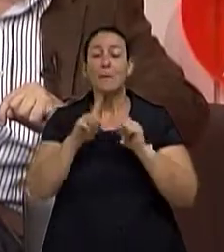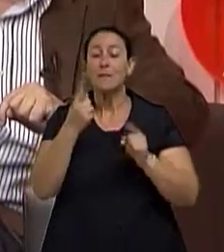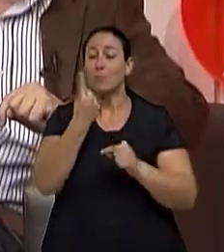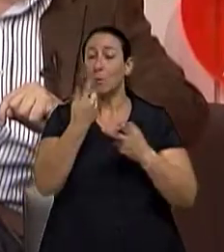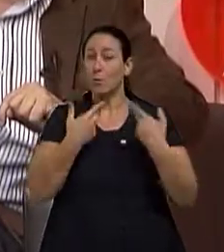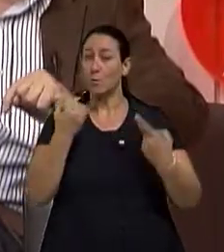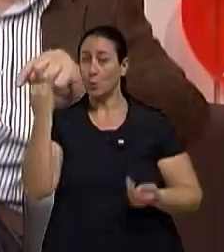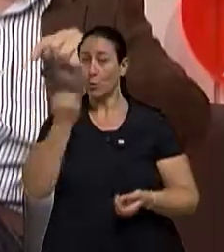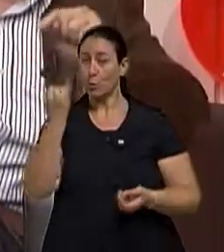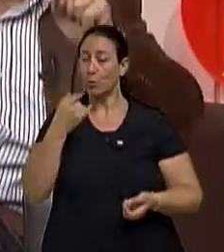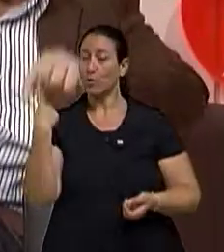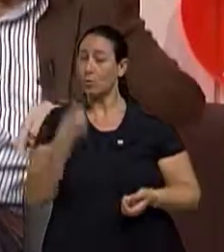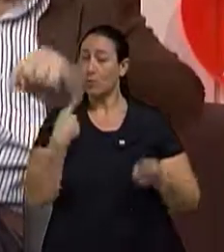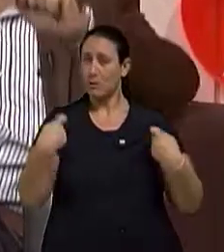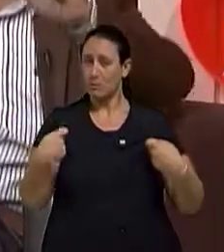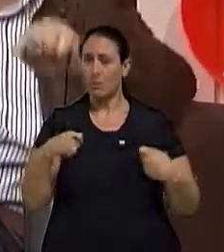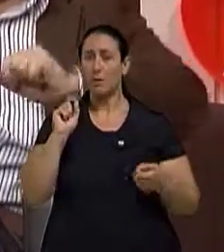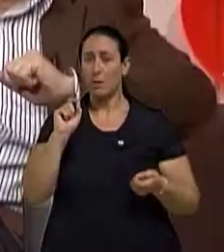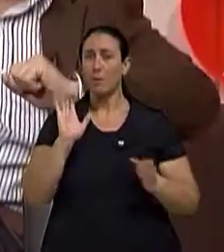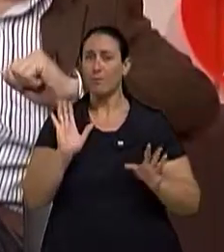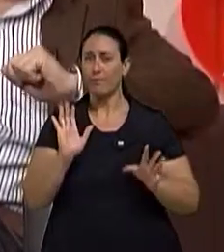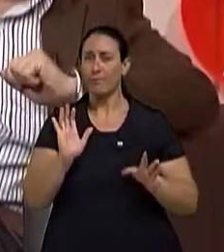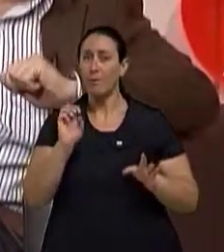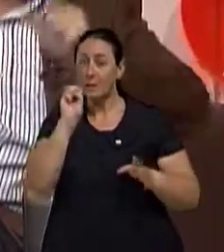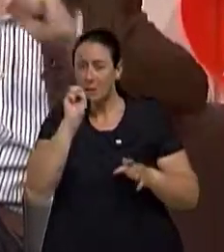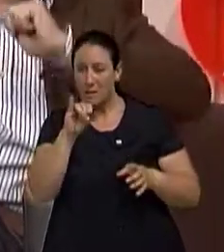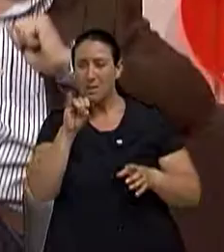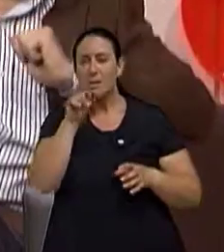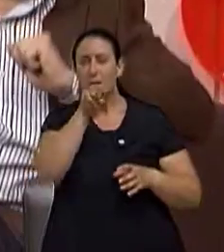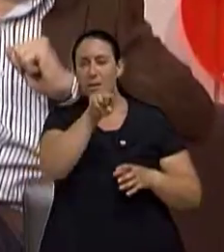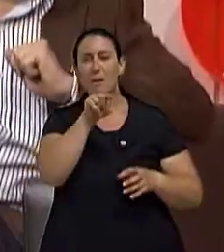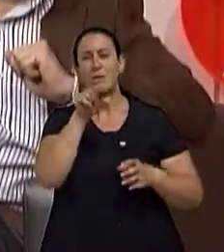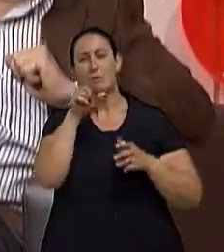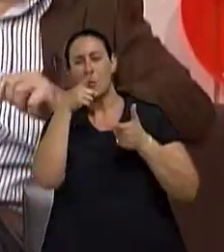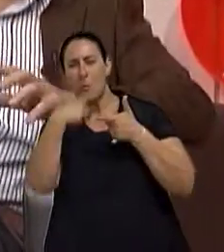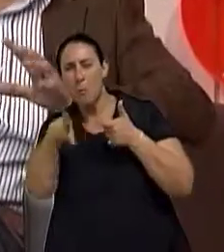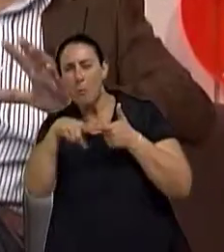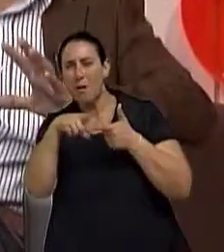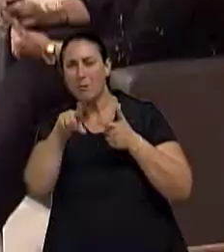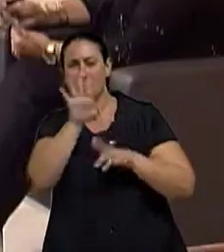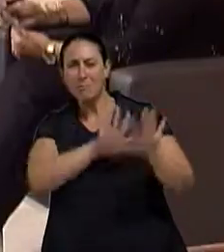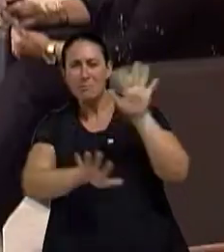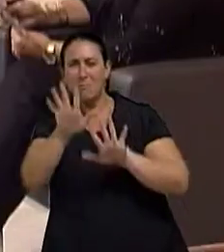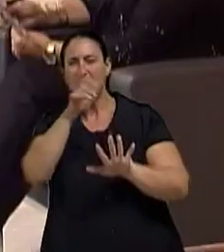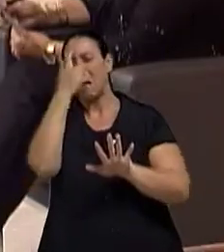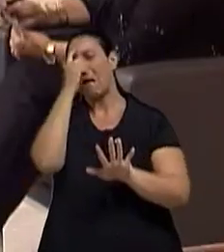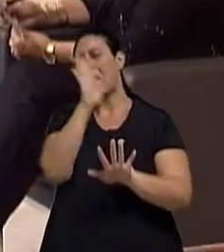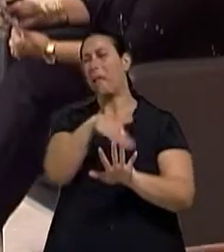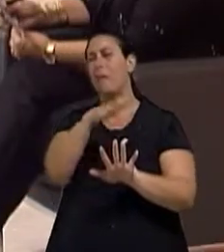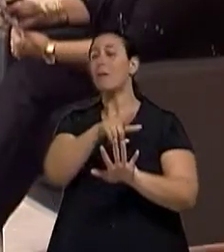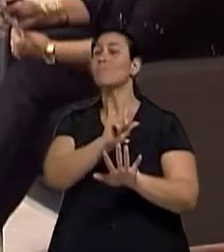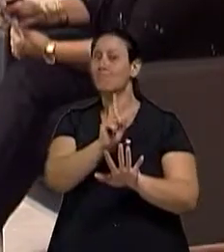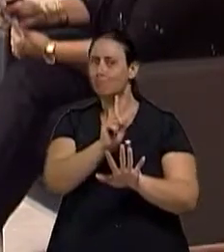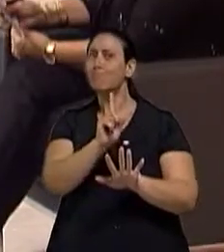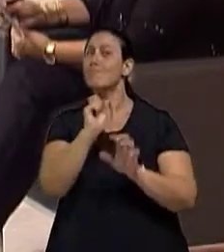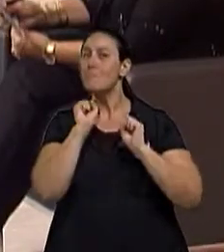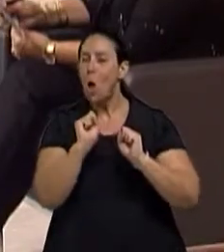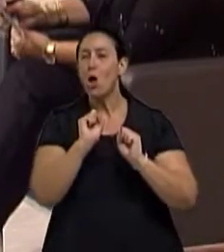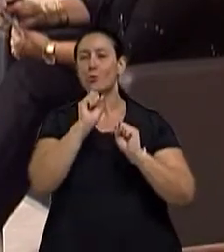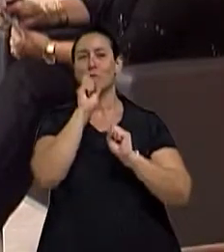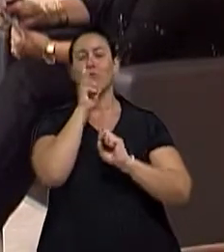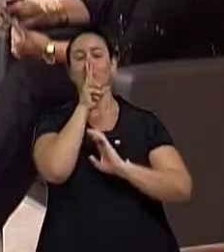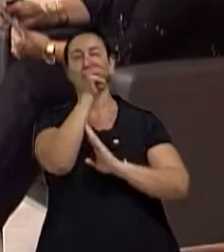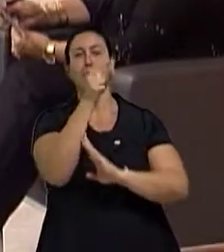mente. Né? Cão que ladra, morde. O que eu quero dizer com isso? A gente sabe que quando uma pessoa fala